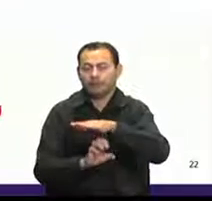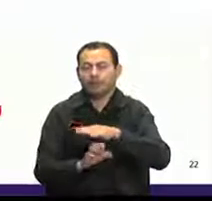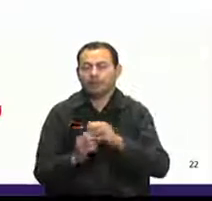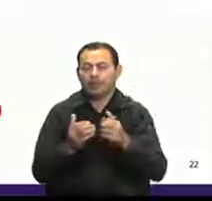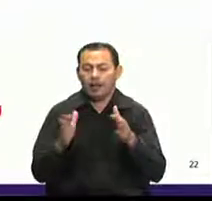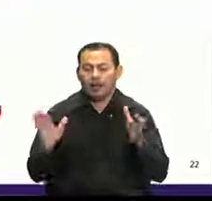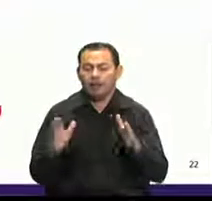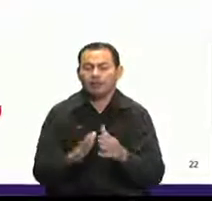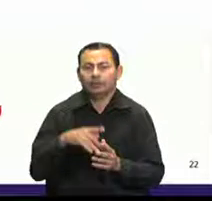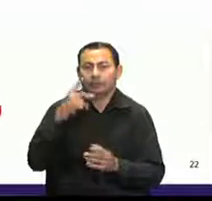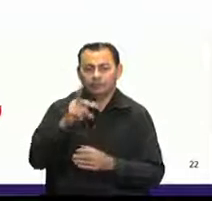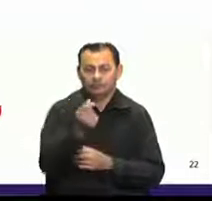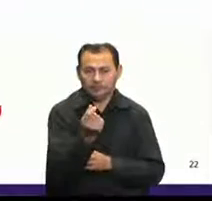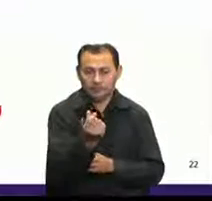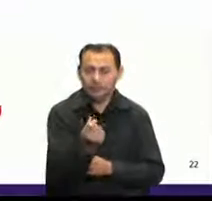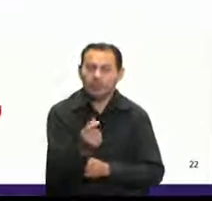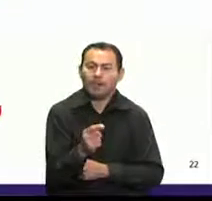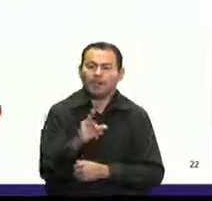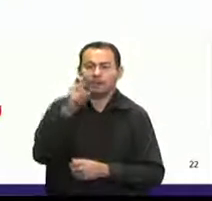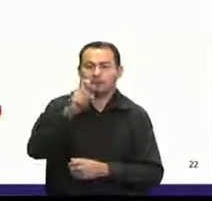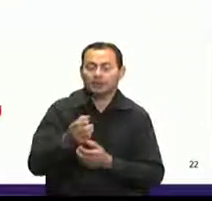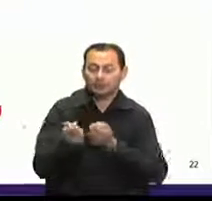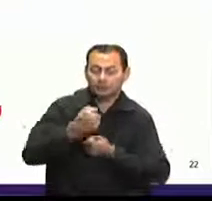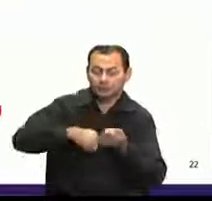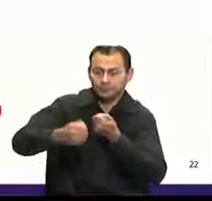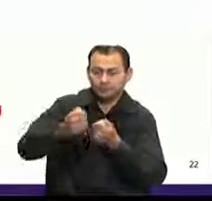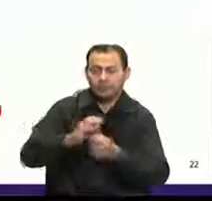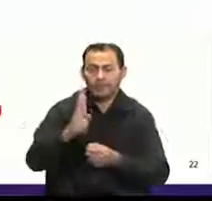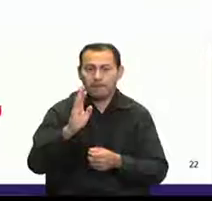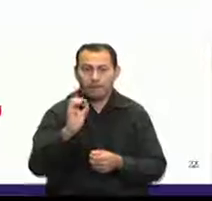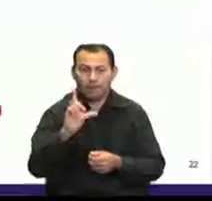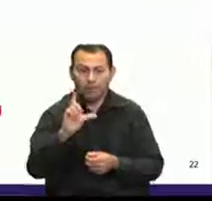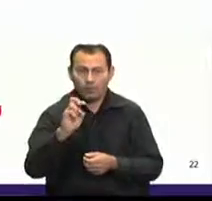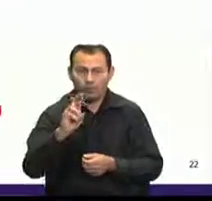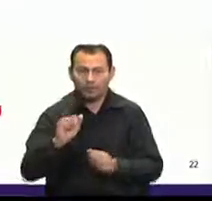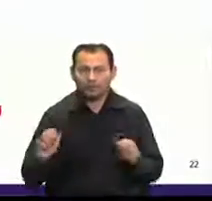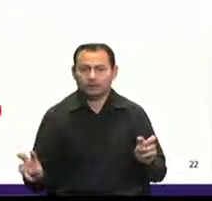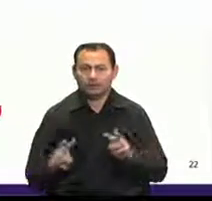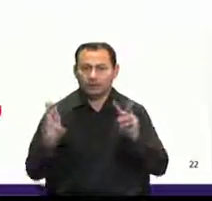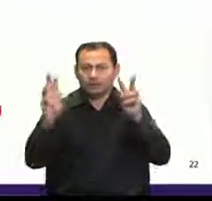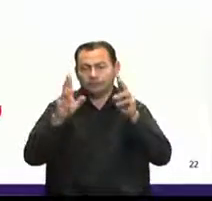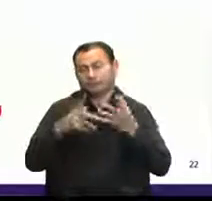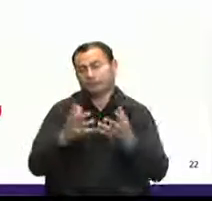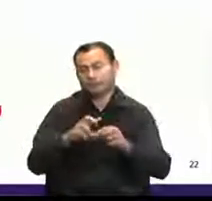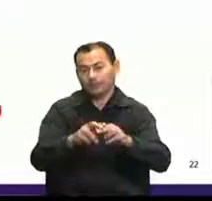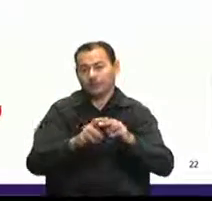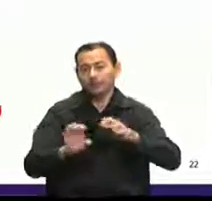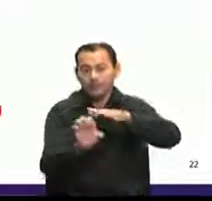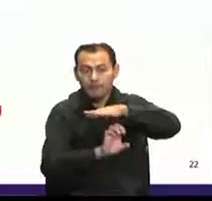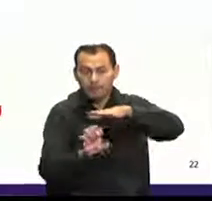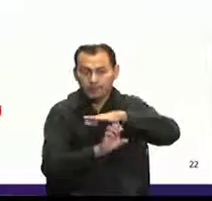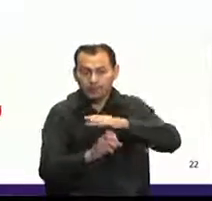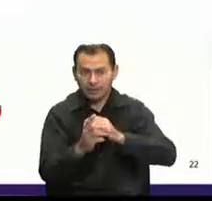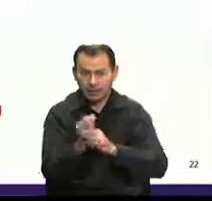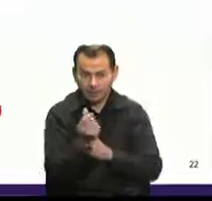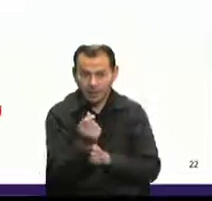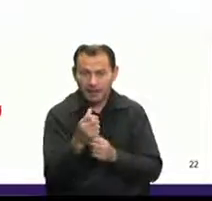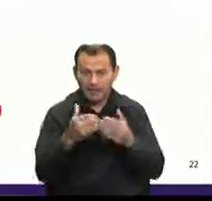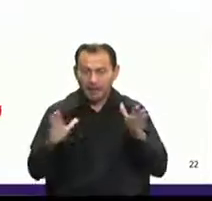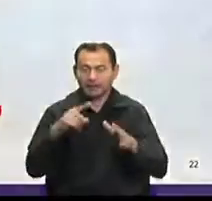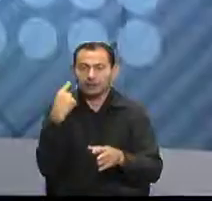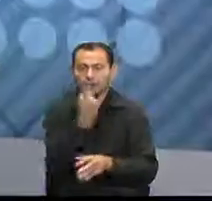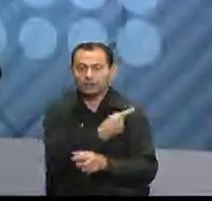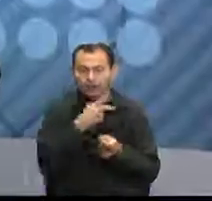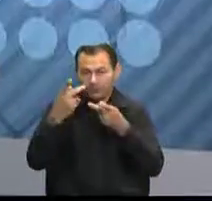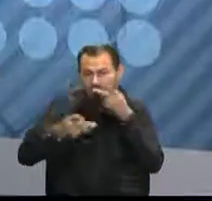abrem o seu capital para serem negociadas em bolsa de valores e sobre essas empresas de capital aberto é que